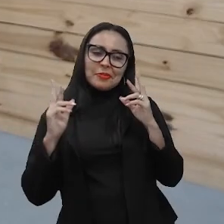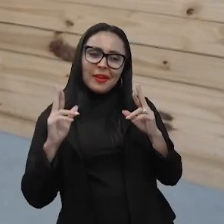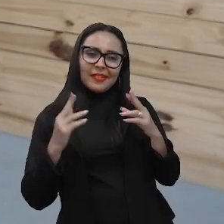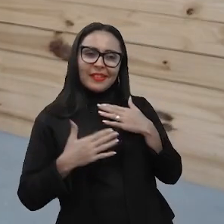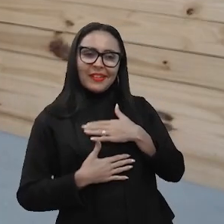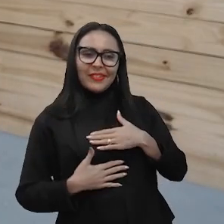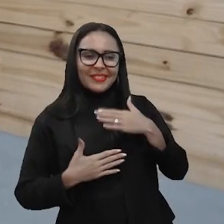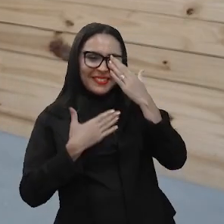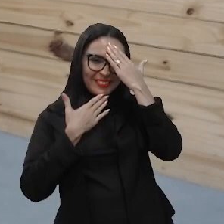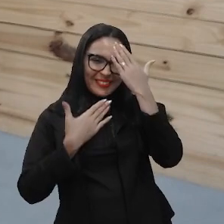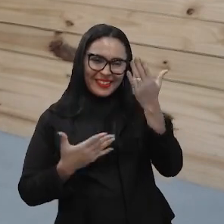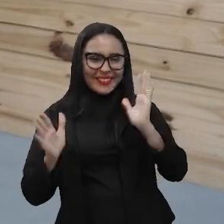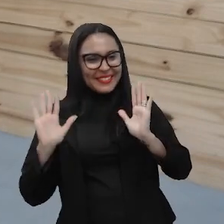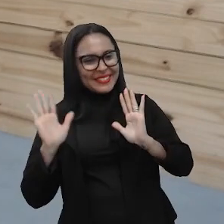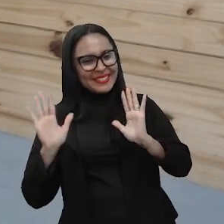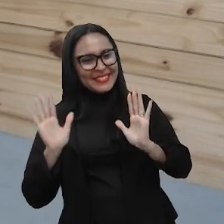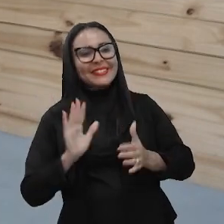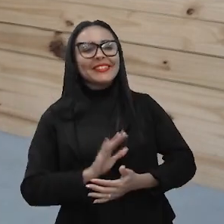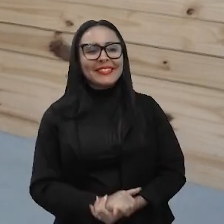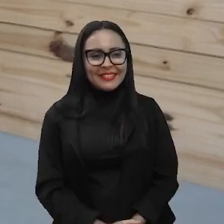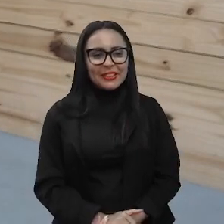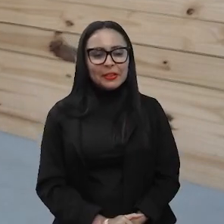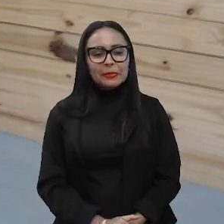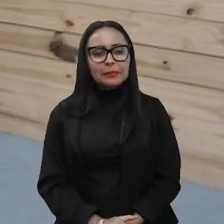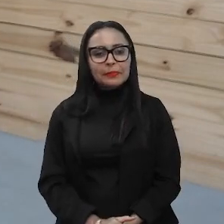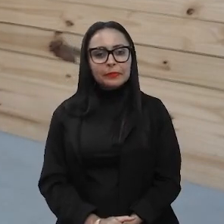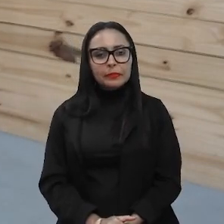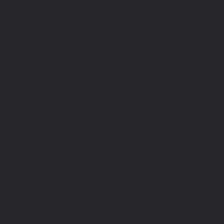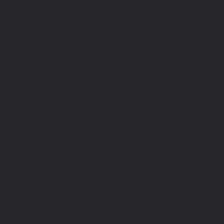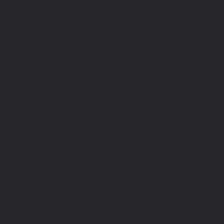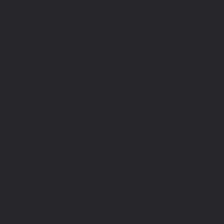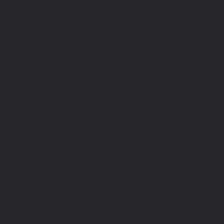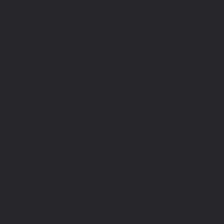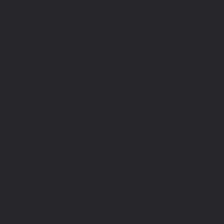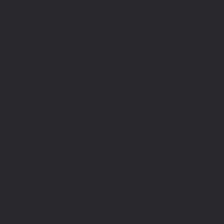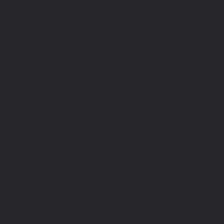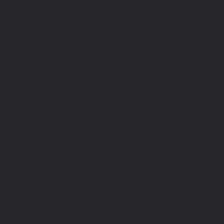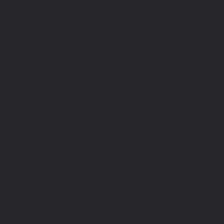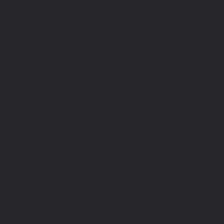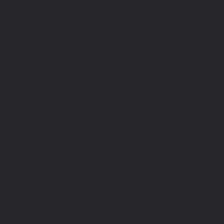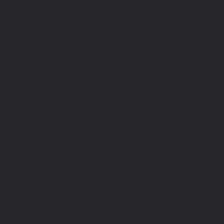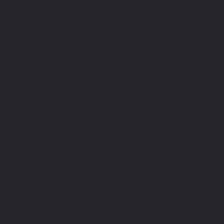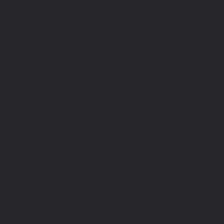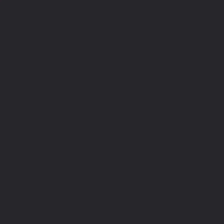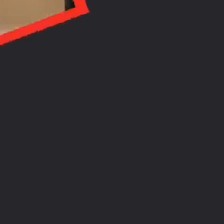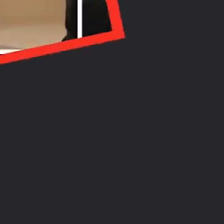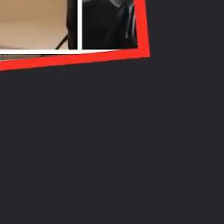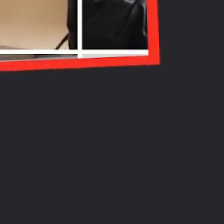Muito obrigado, boa diversão e tchau!